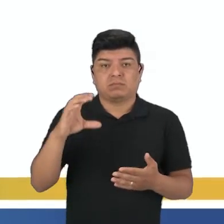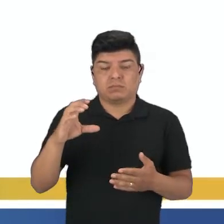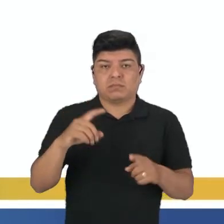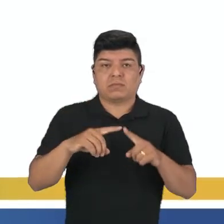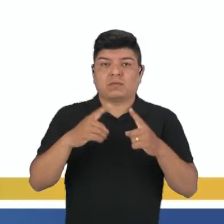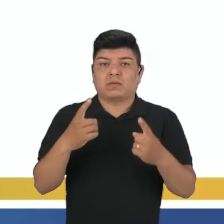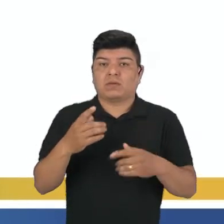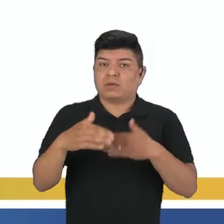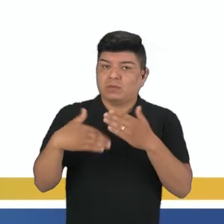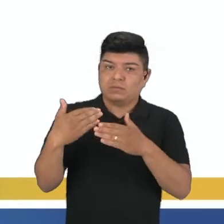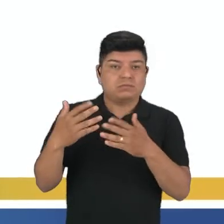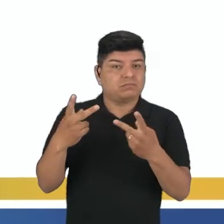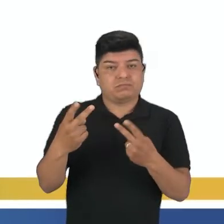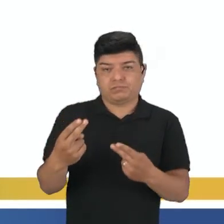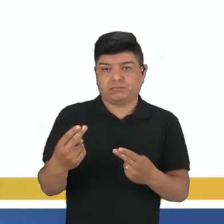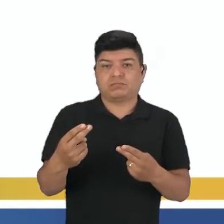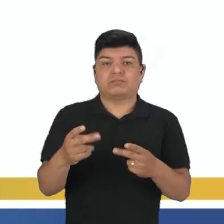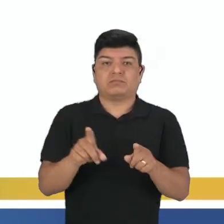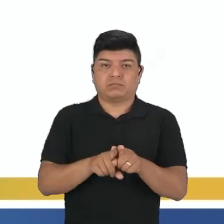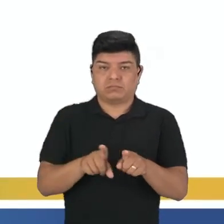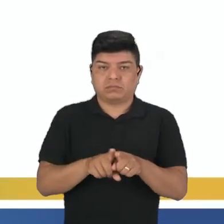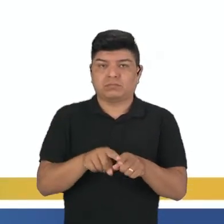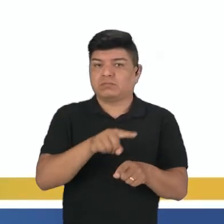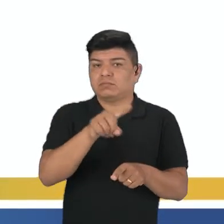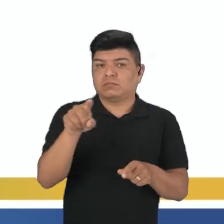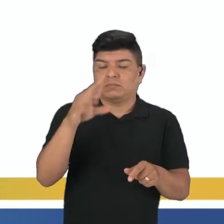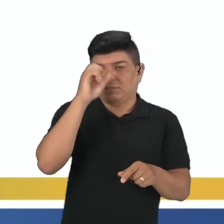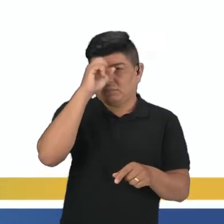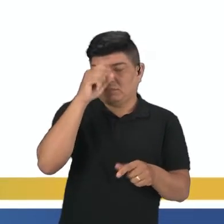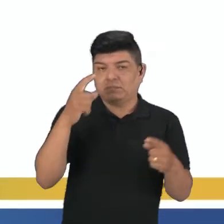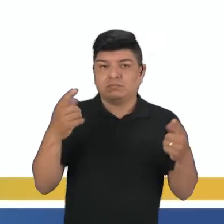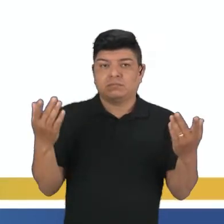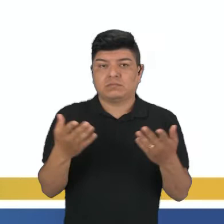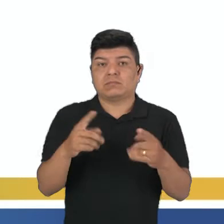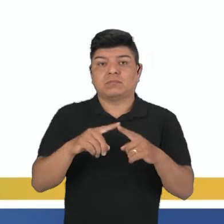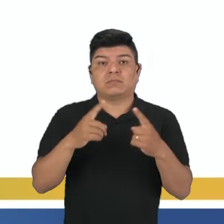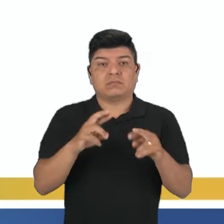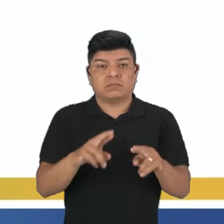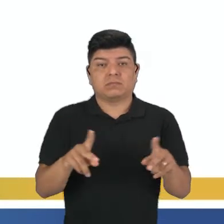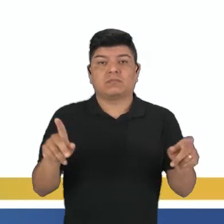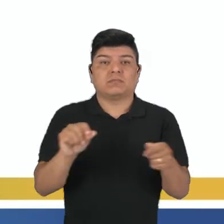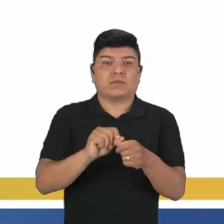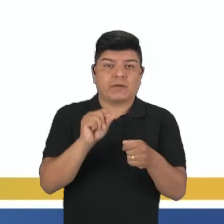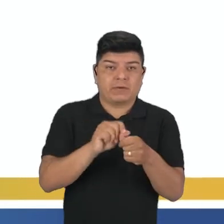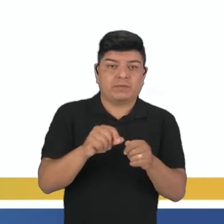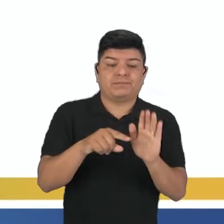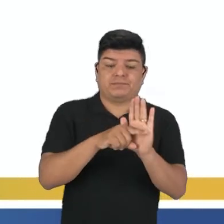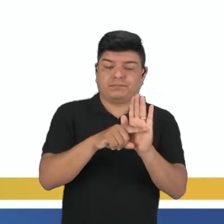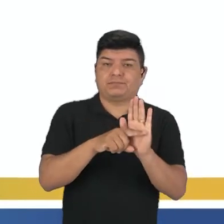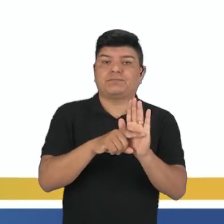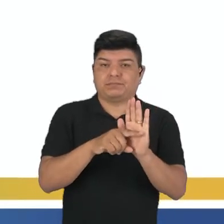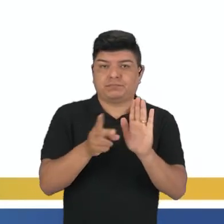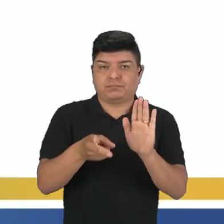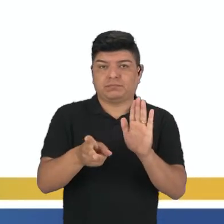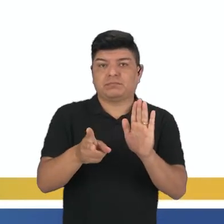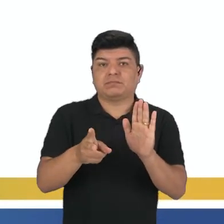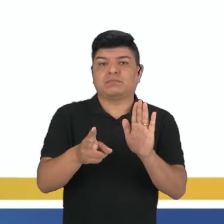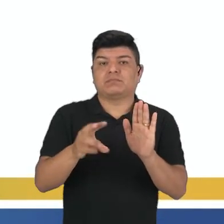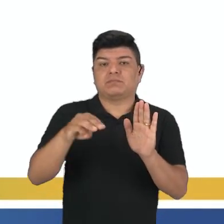científica. O procedimento vai ser o mesmo que você vai aprender aqui, só a única diferença é que você vai ter que colocar ali um menos na mantiça,